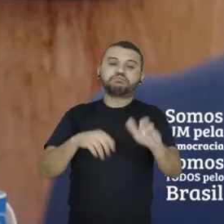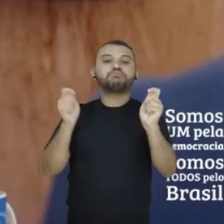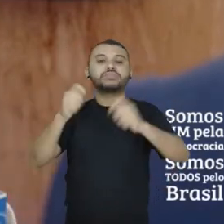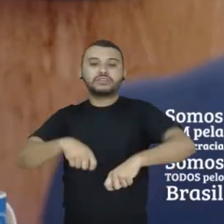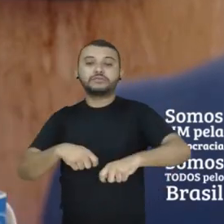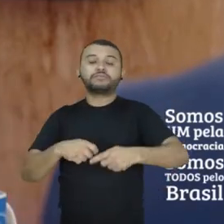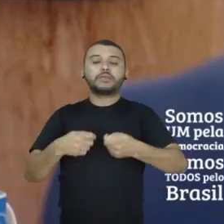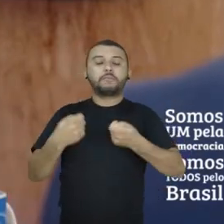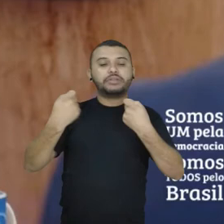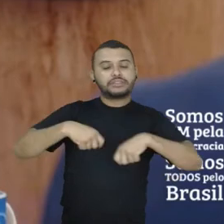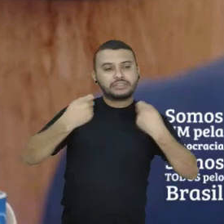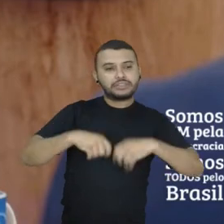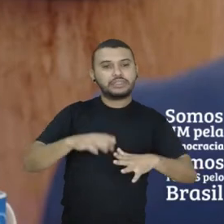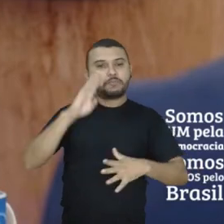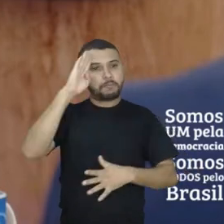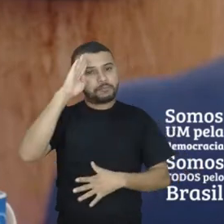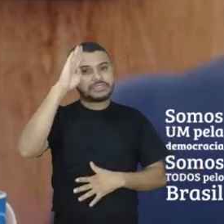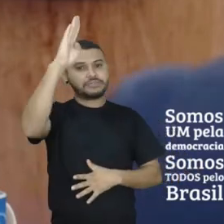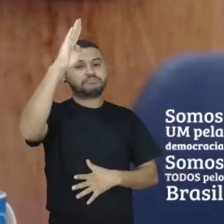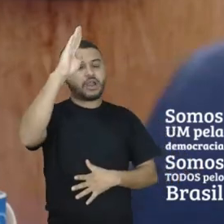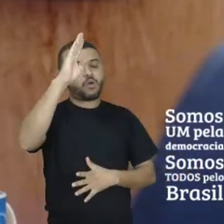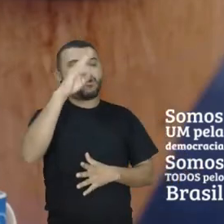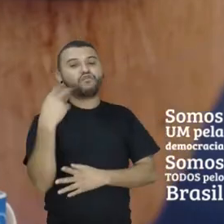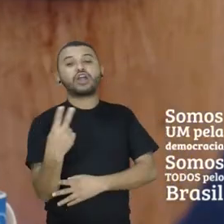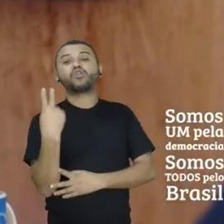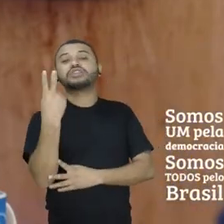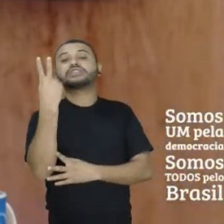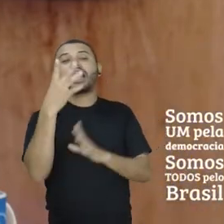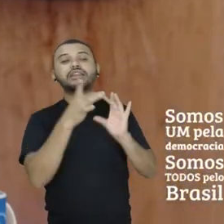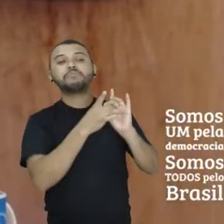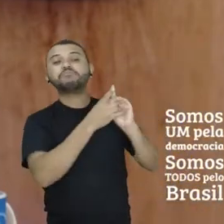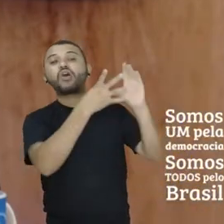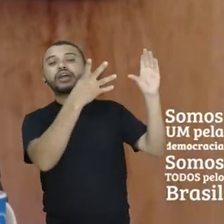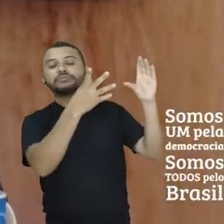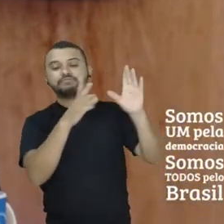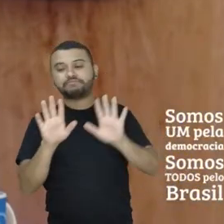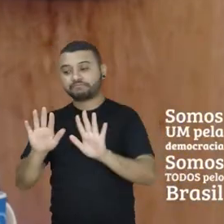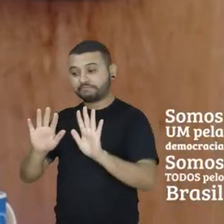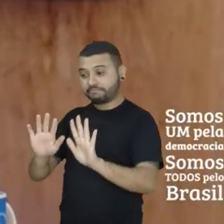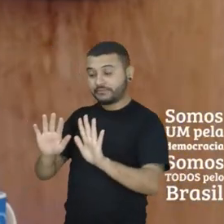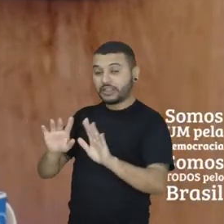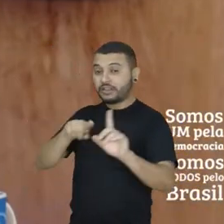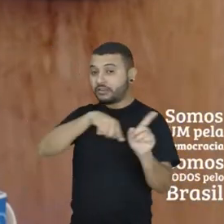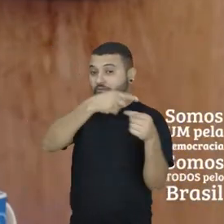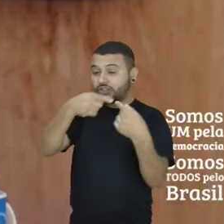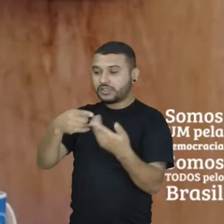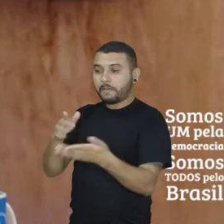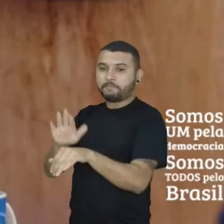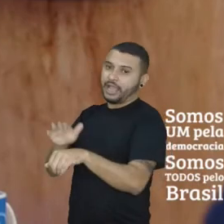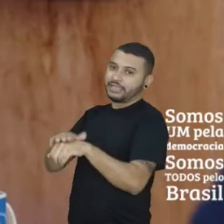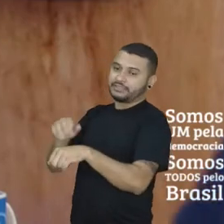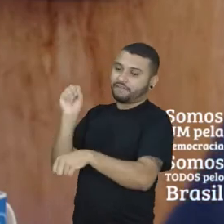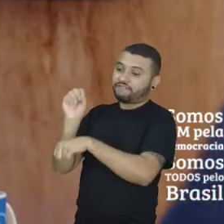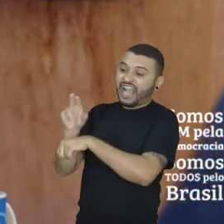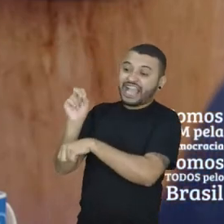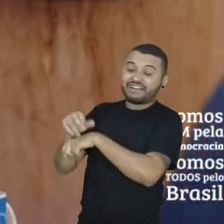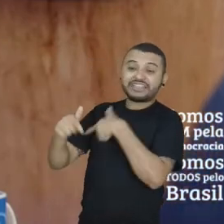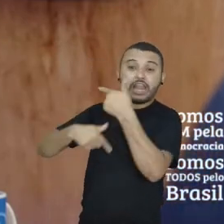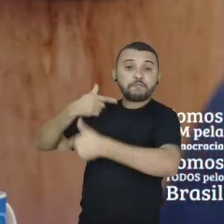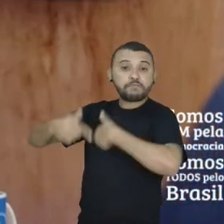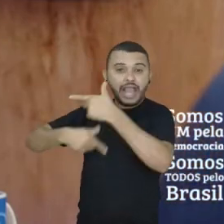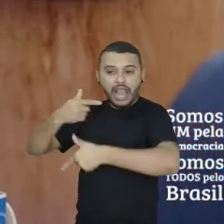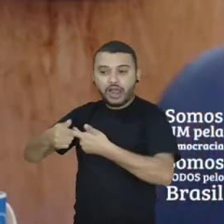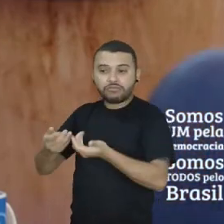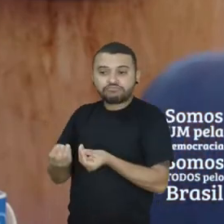os princípios, os valores da democracia. Depois eu diria que é recuperar o emprego e renda. A